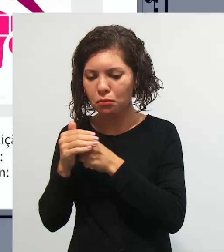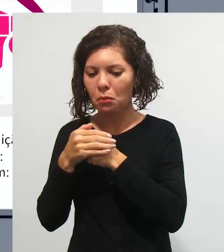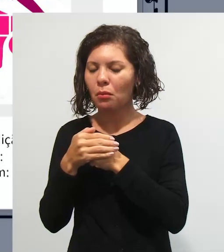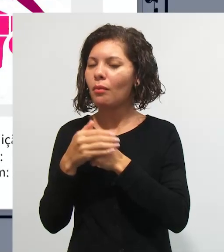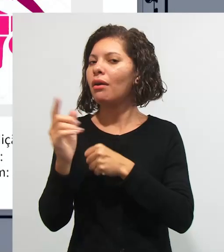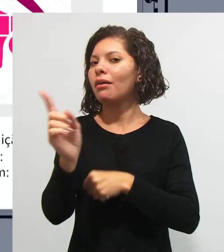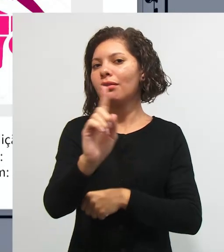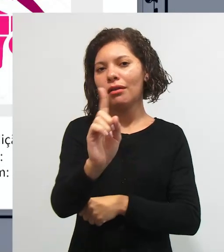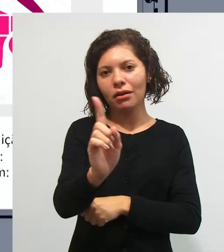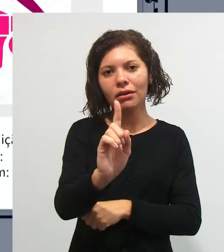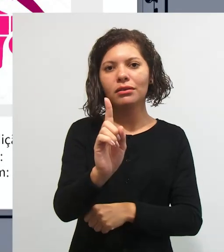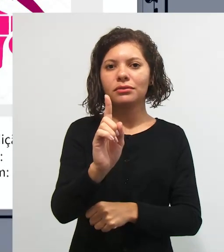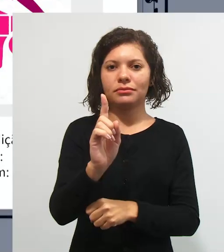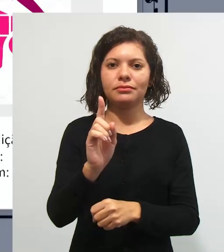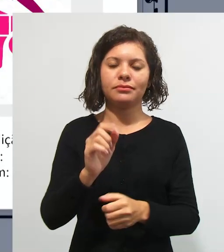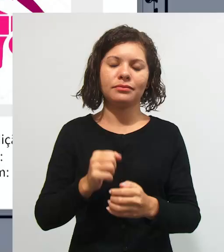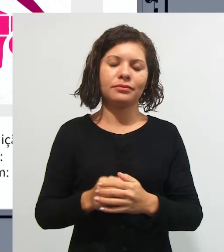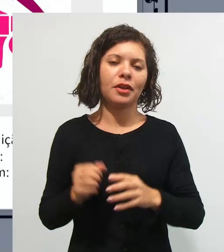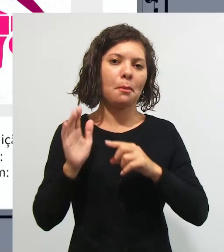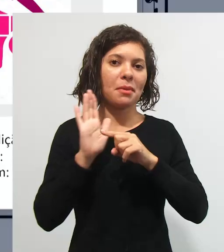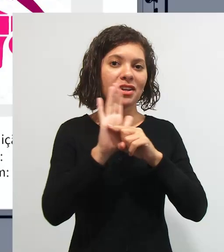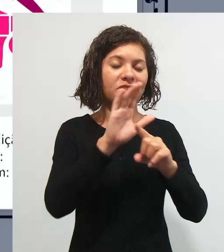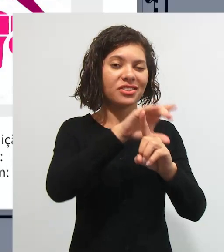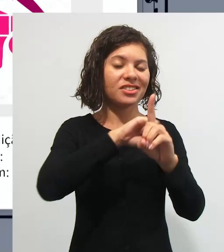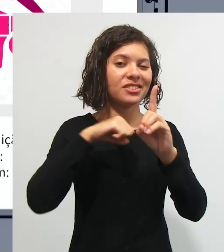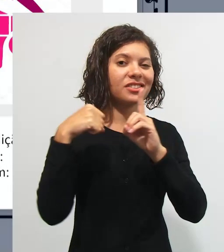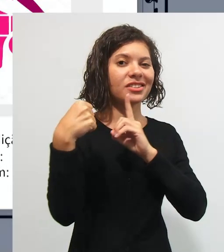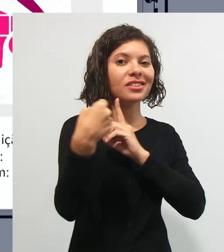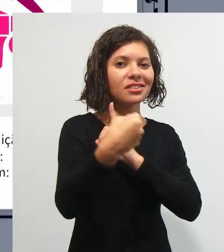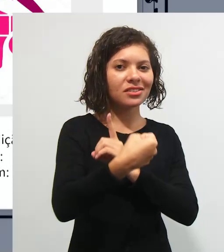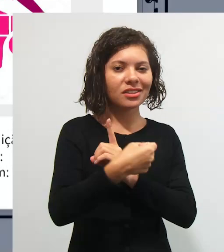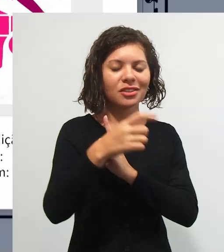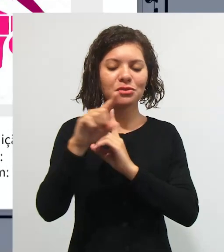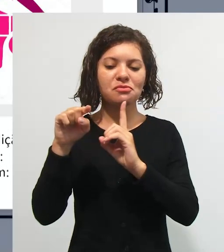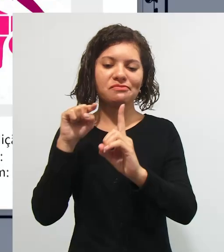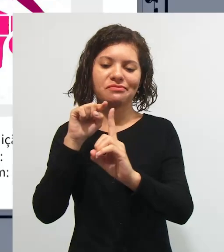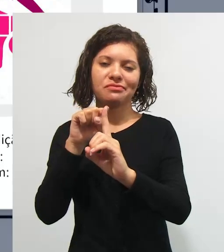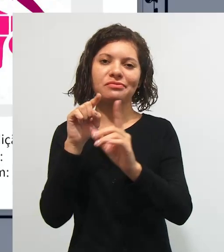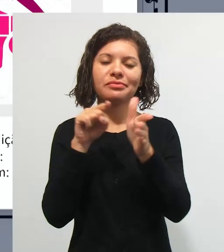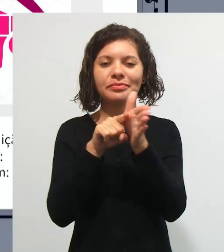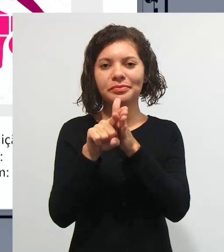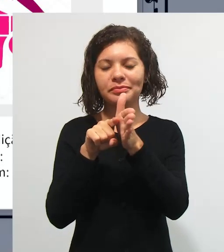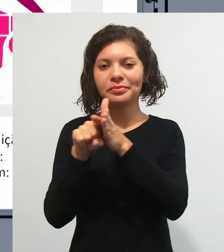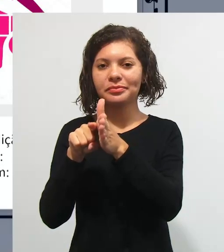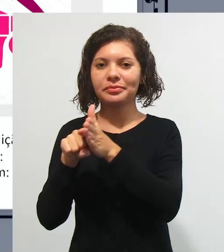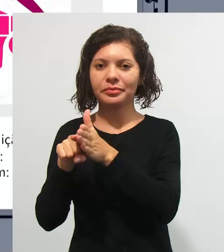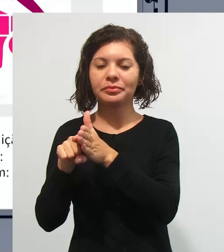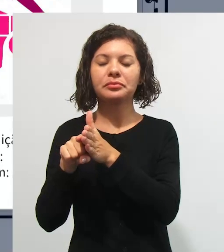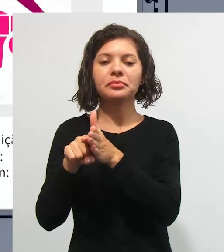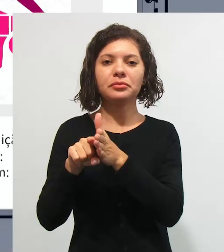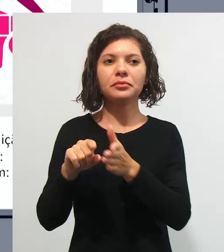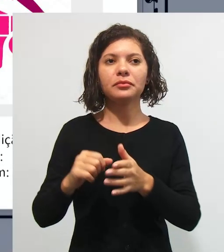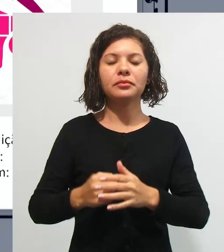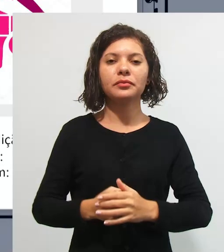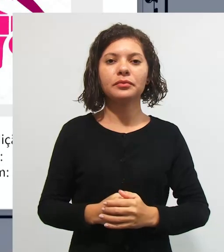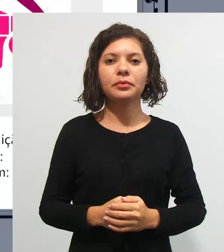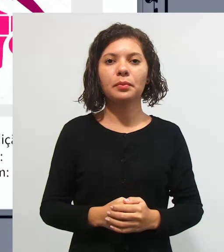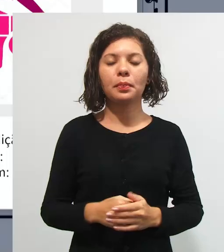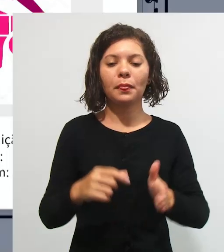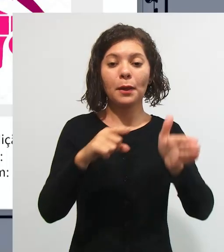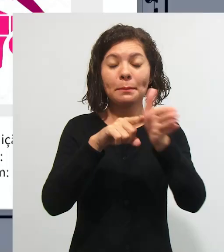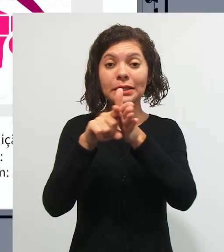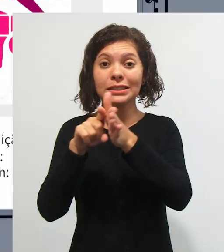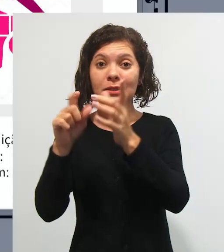orientador ler e dar uma nota. Não é esse o objetivo da pesquisa. Né? O objetivo de uma pesquisa é para que ela seja usada